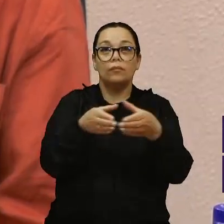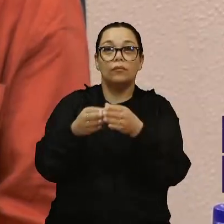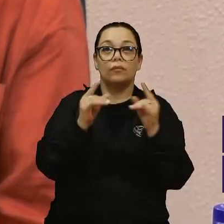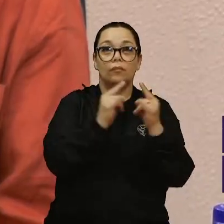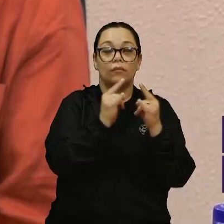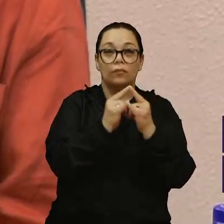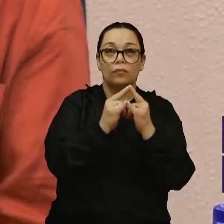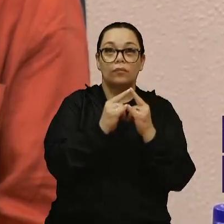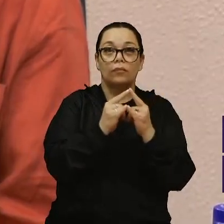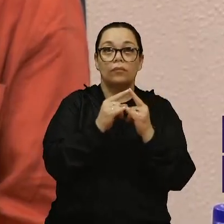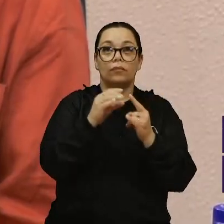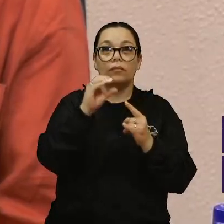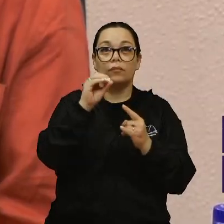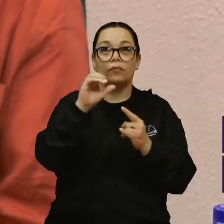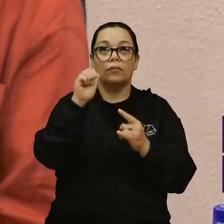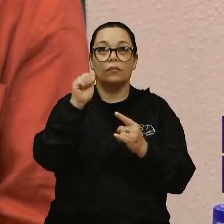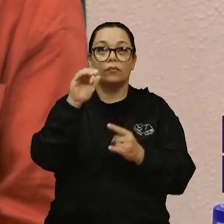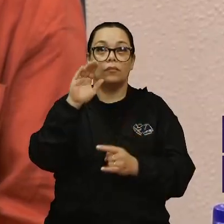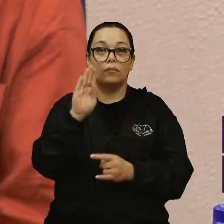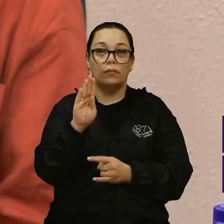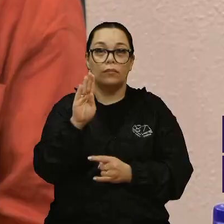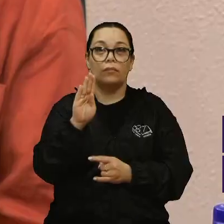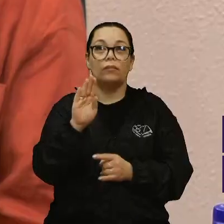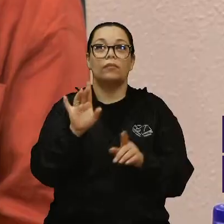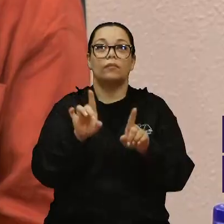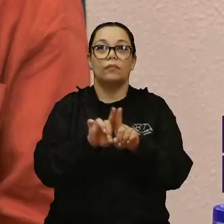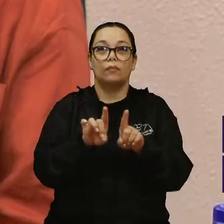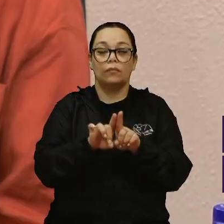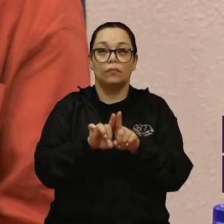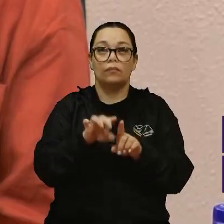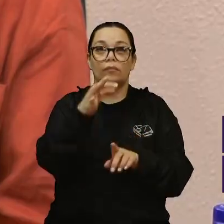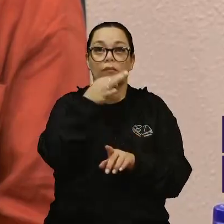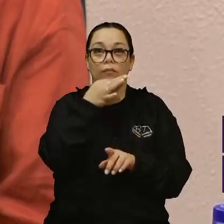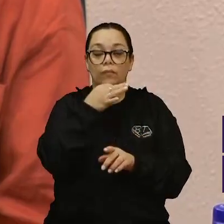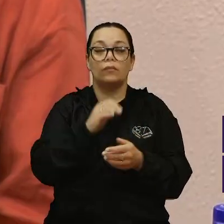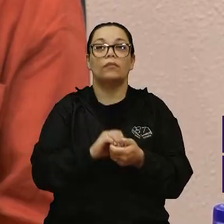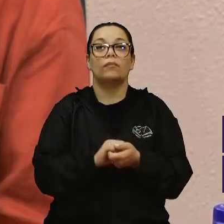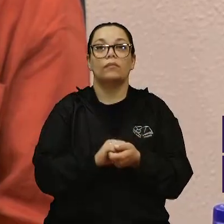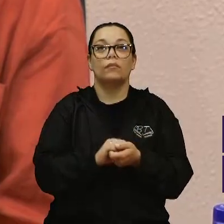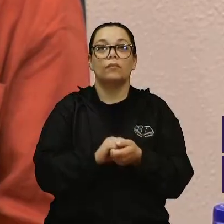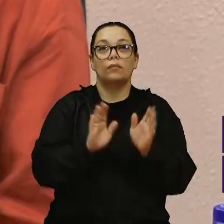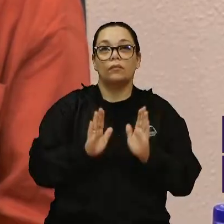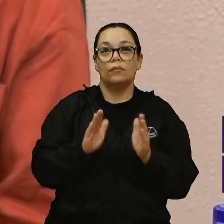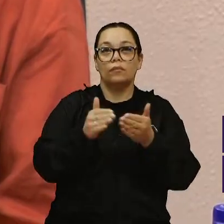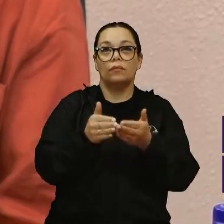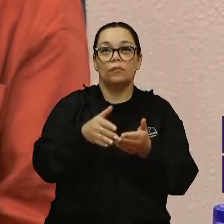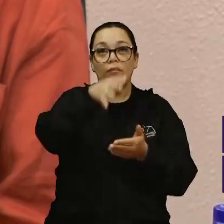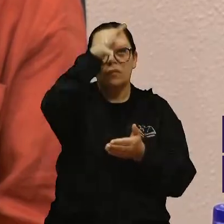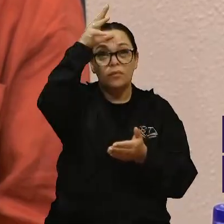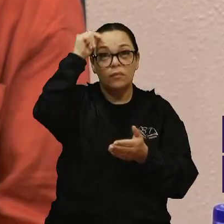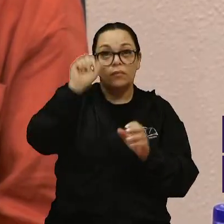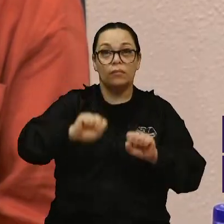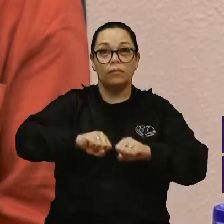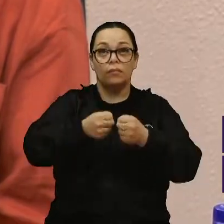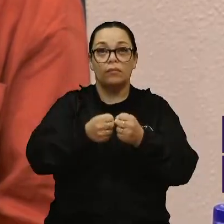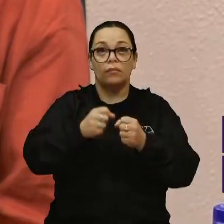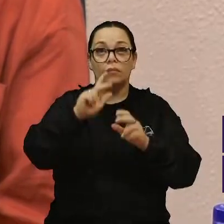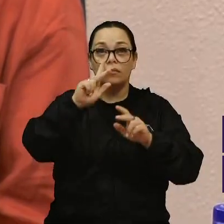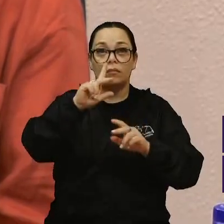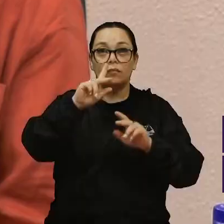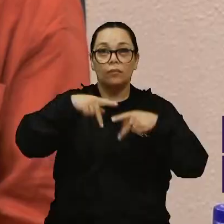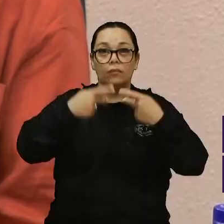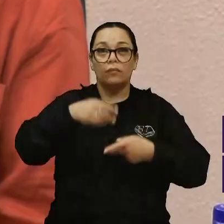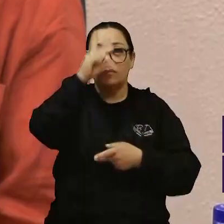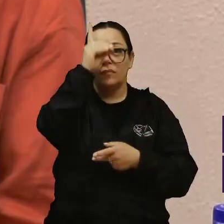entidades: Ordem dos Advogados do Brasil, Subseção Caxias do Sul, Conselho Municipal de Defesa dos Direitos